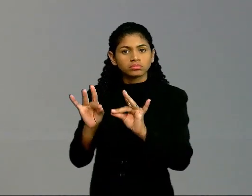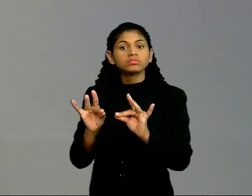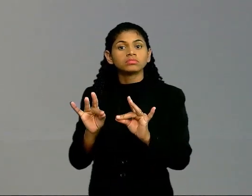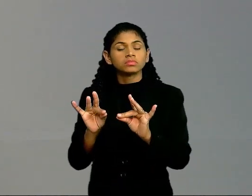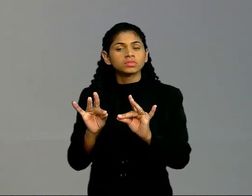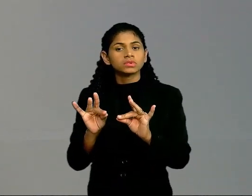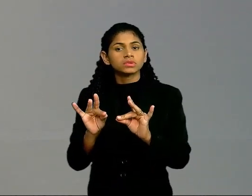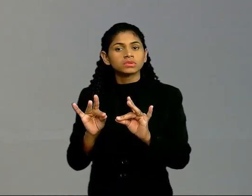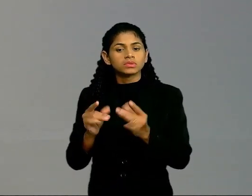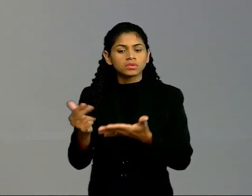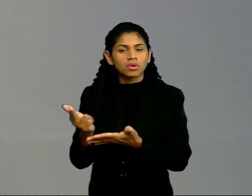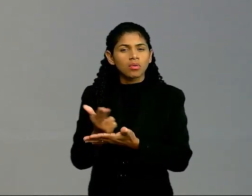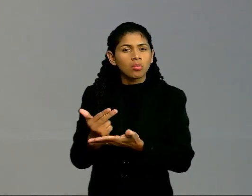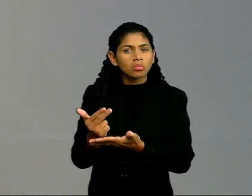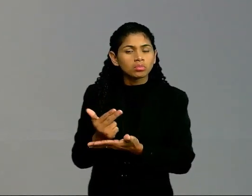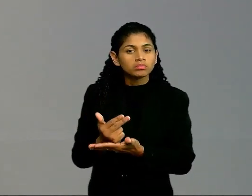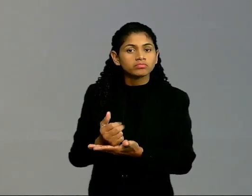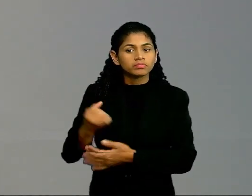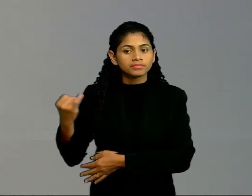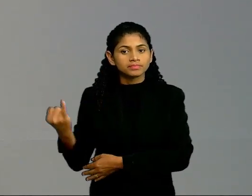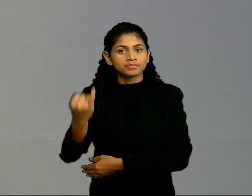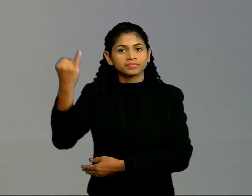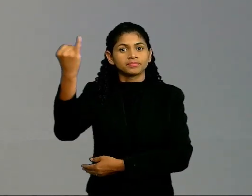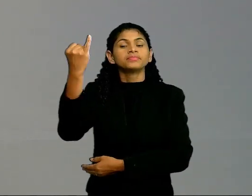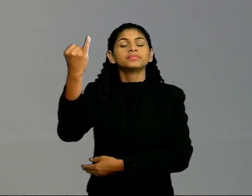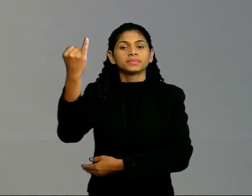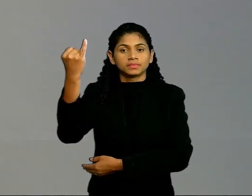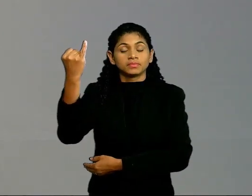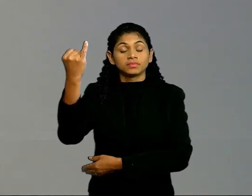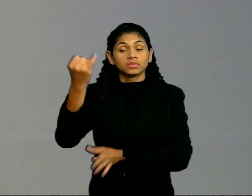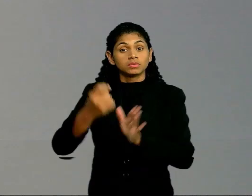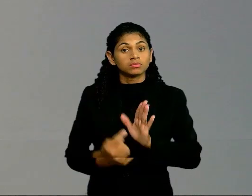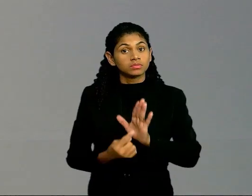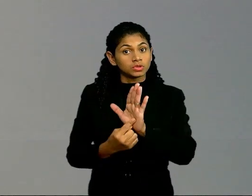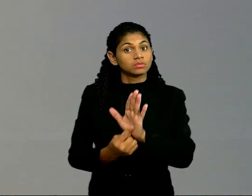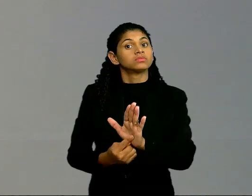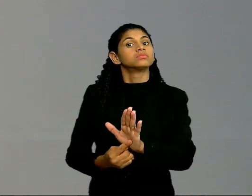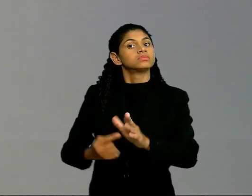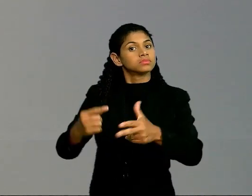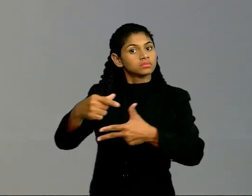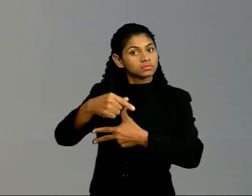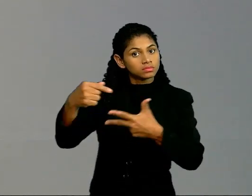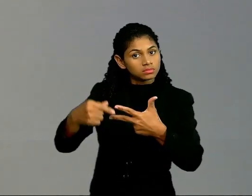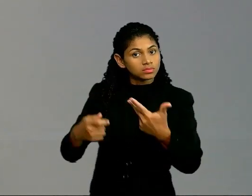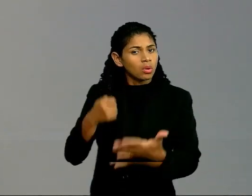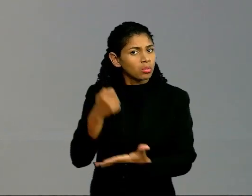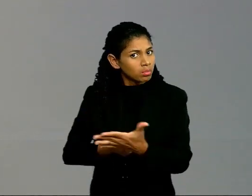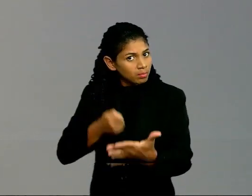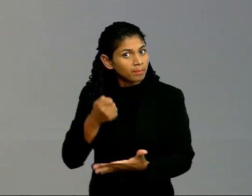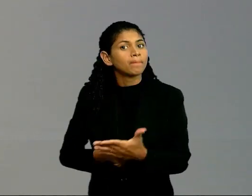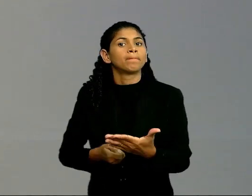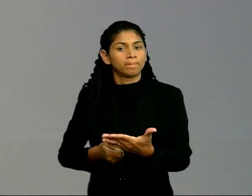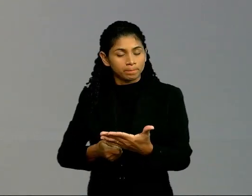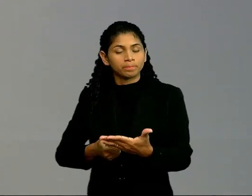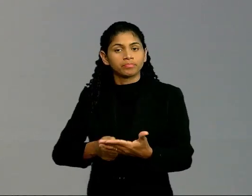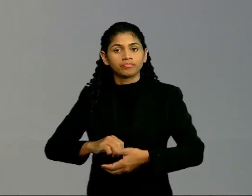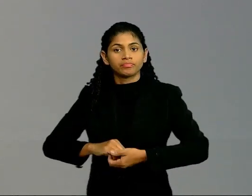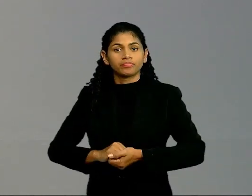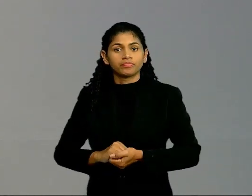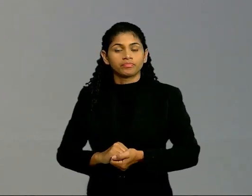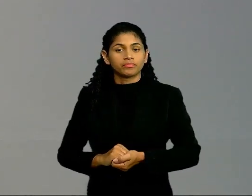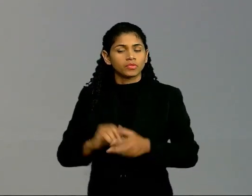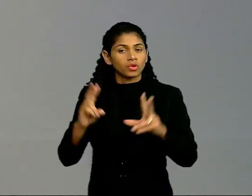a obra dele tão importante, que é abordado no Enem, quais temáticas estão ali aparentes